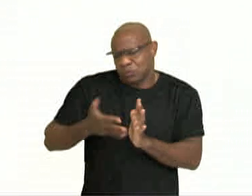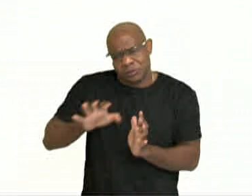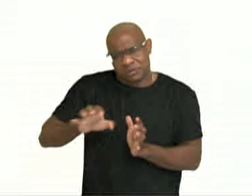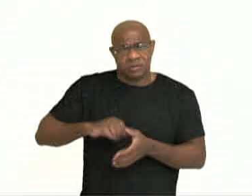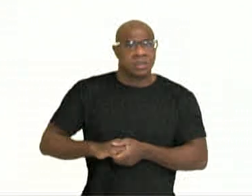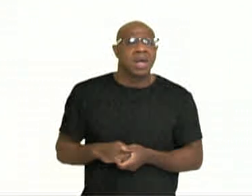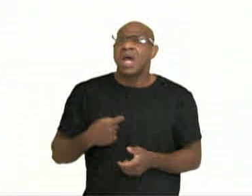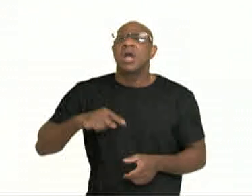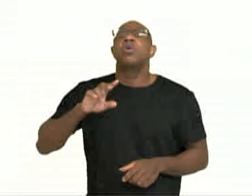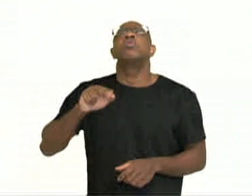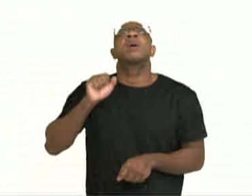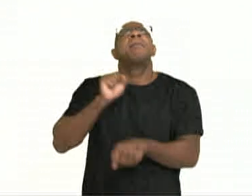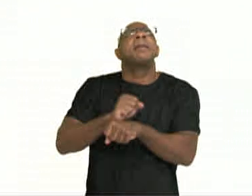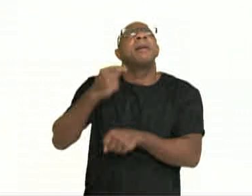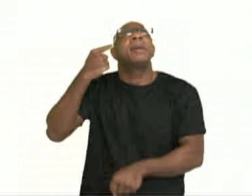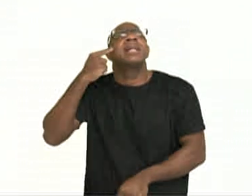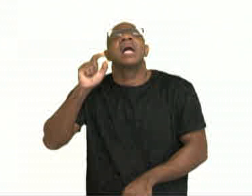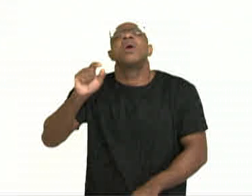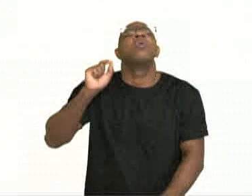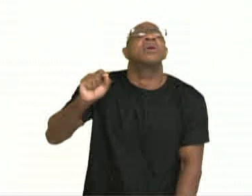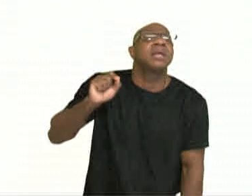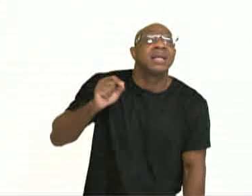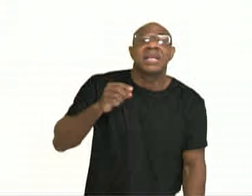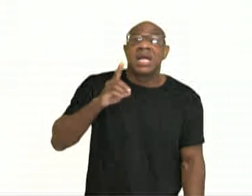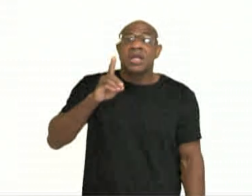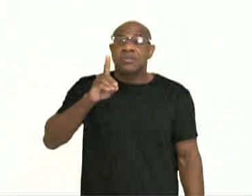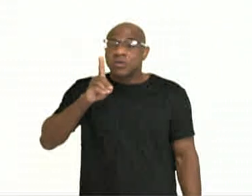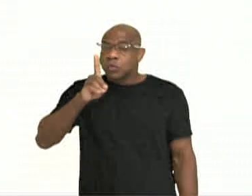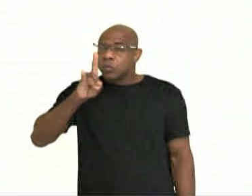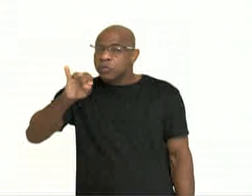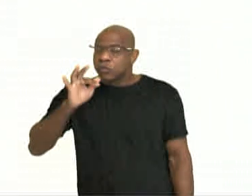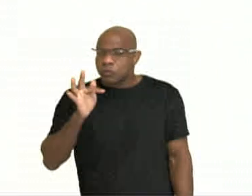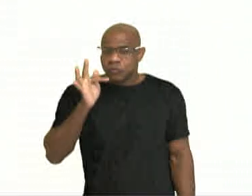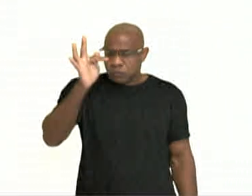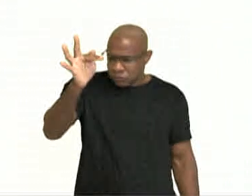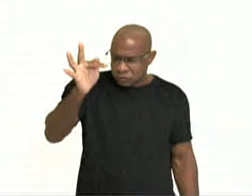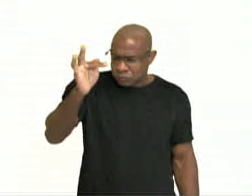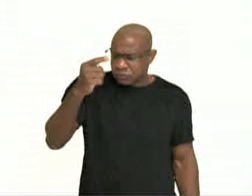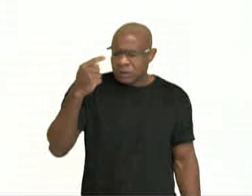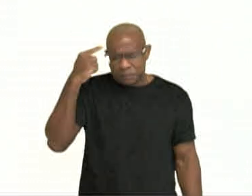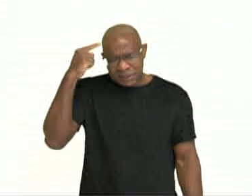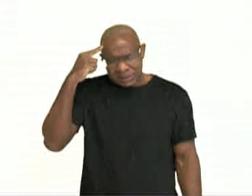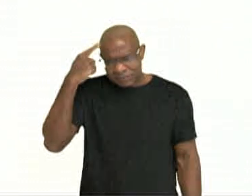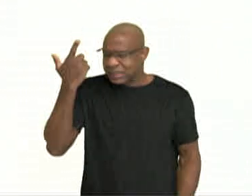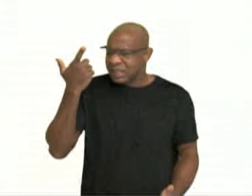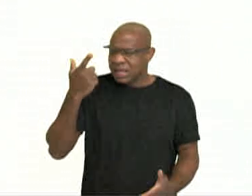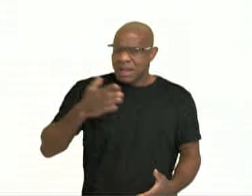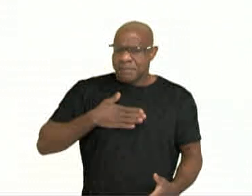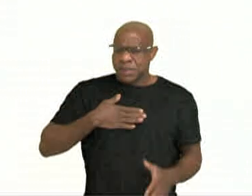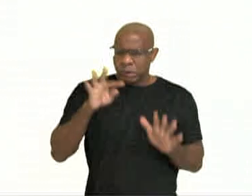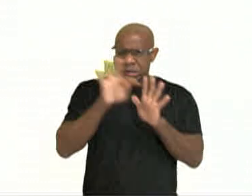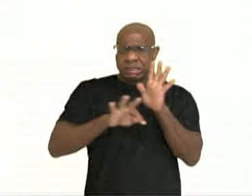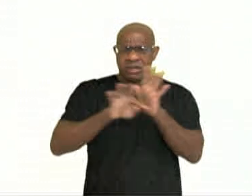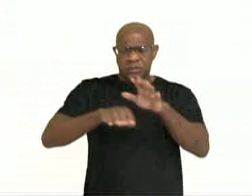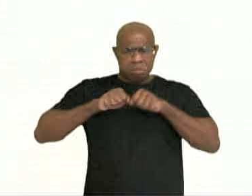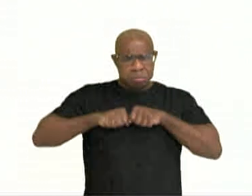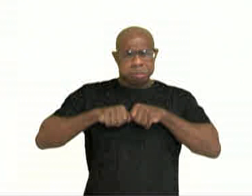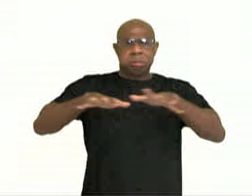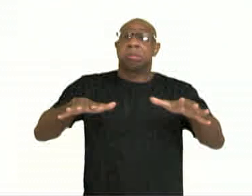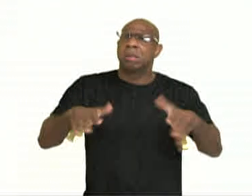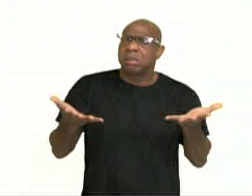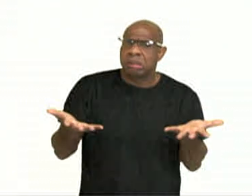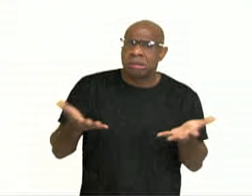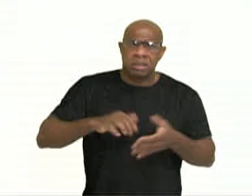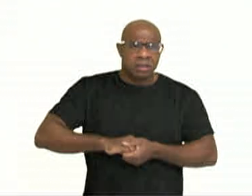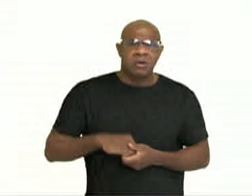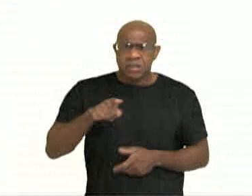tinha parado para pensar é se um dia terei algo meu viralizado por aí. Vocês já pensaram sobre isso?